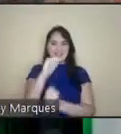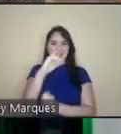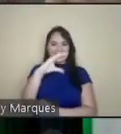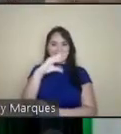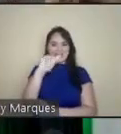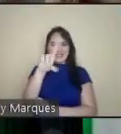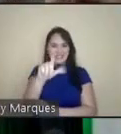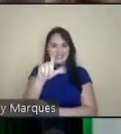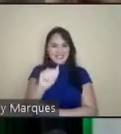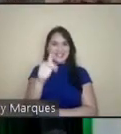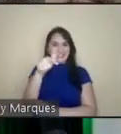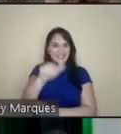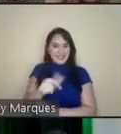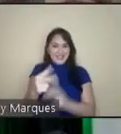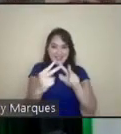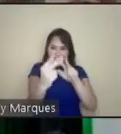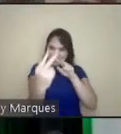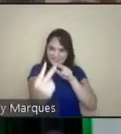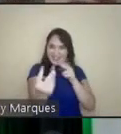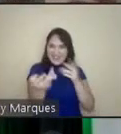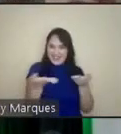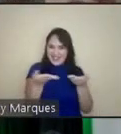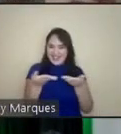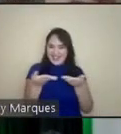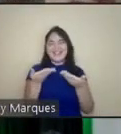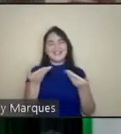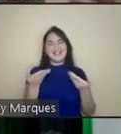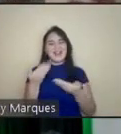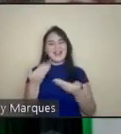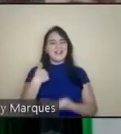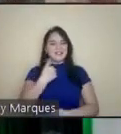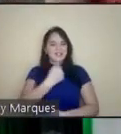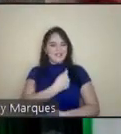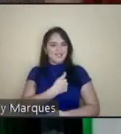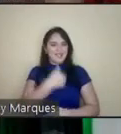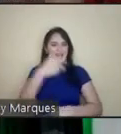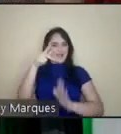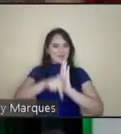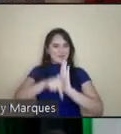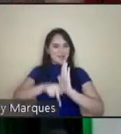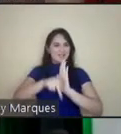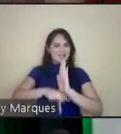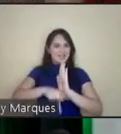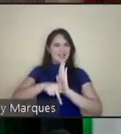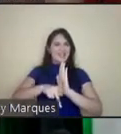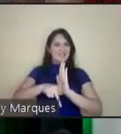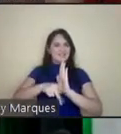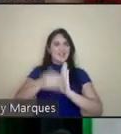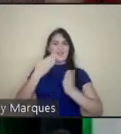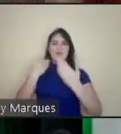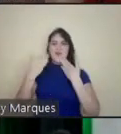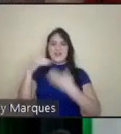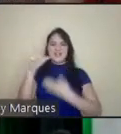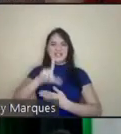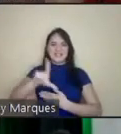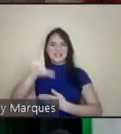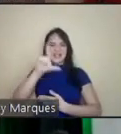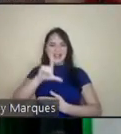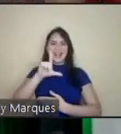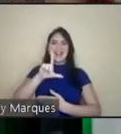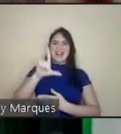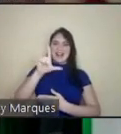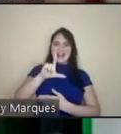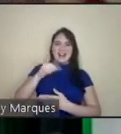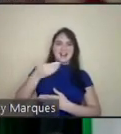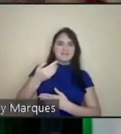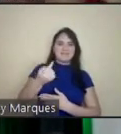na virtualidade, né? A gente que teve no seu projeto maravilhoso, Conversaria Literária, né? Um dos episódios do Conversaria Literária, lá